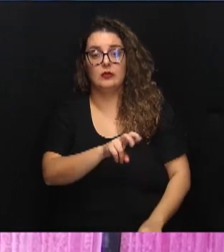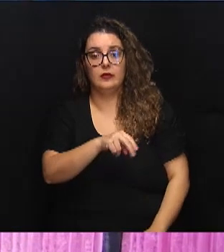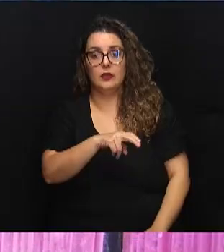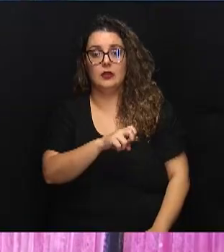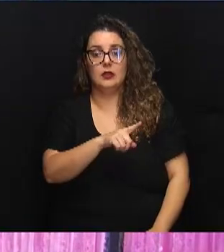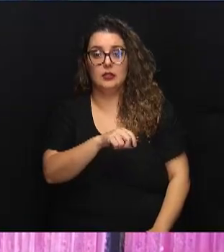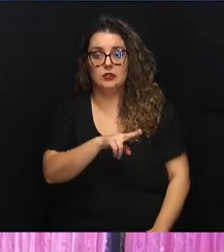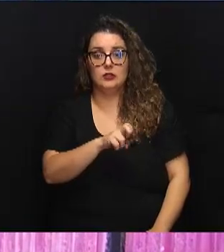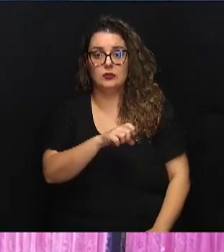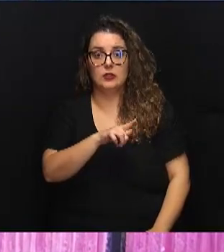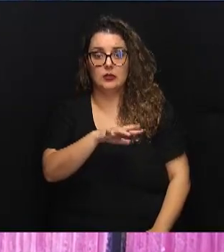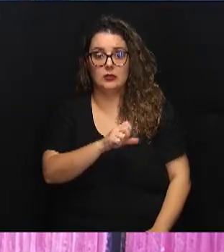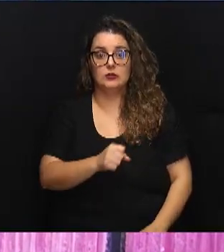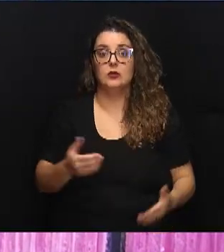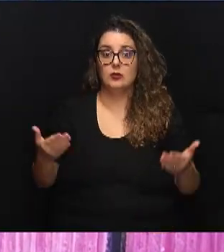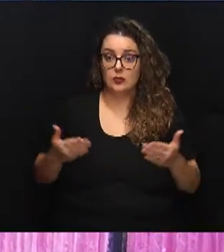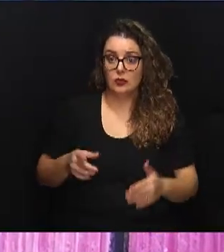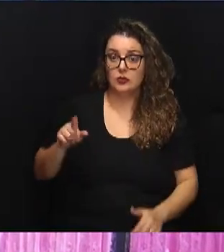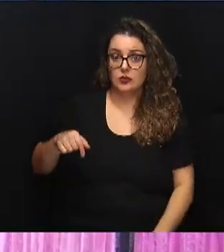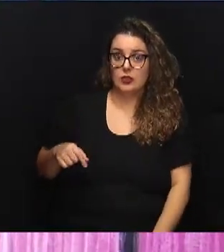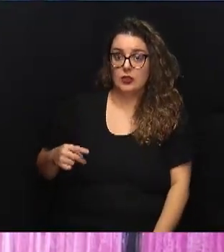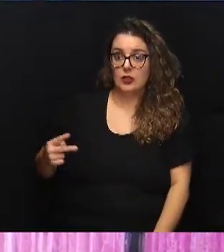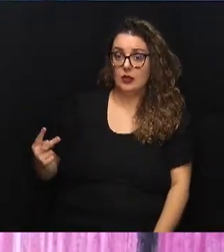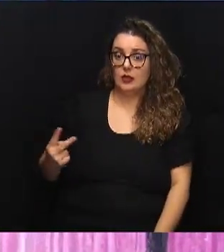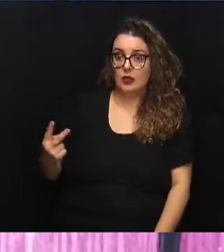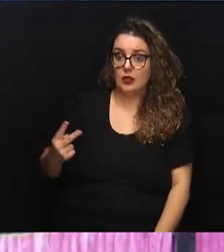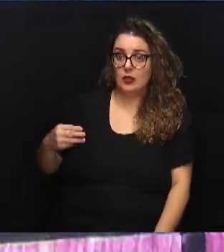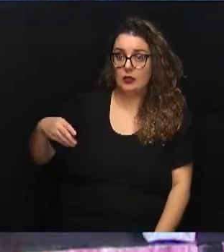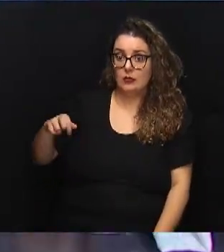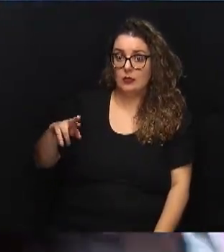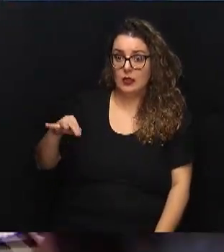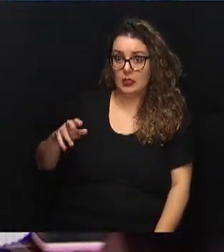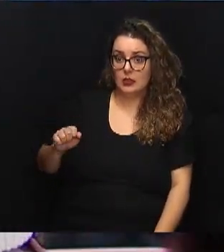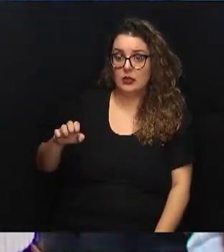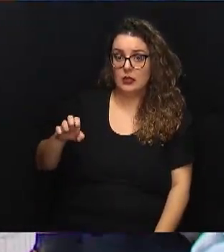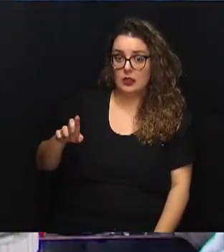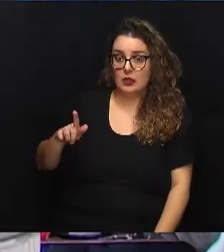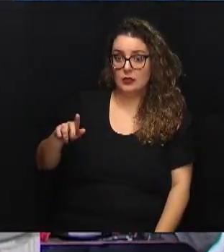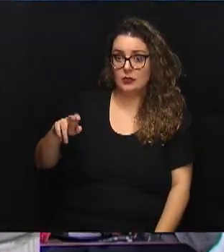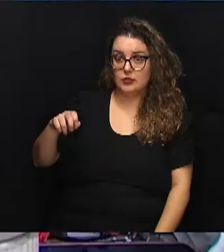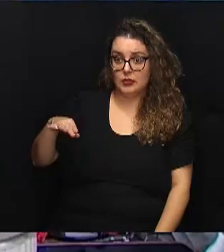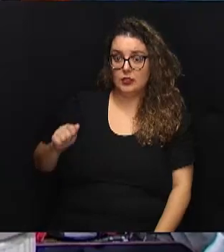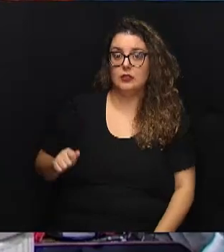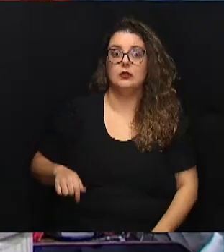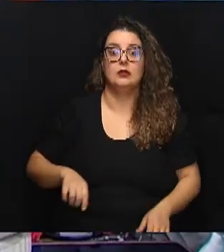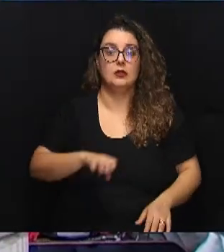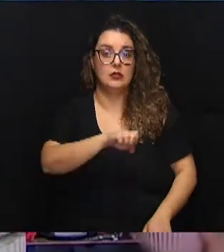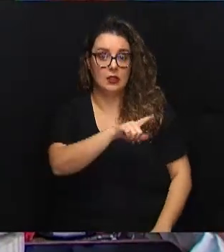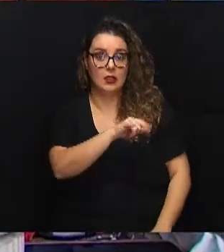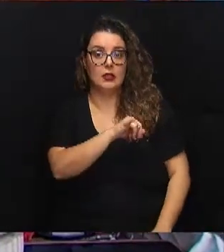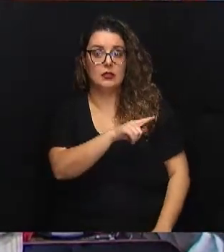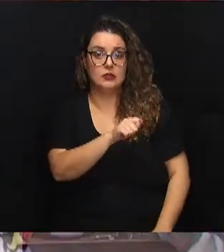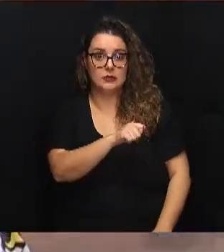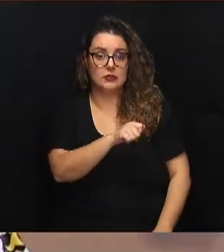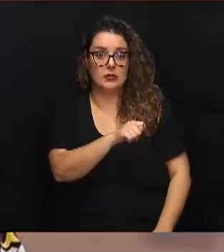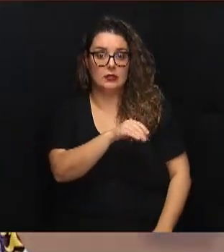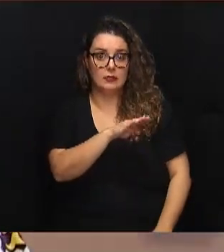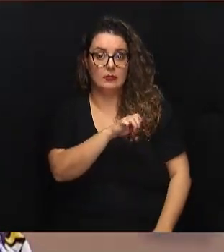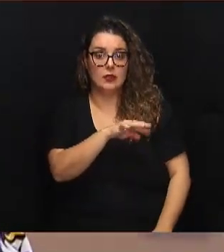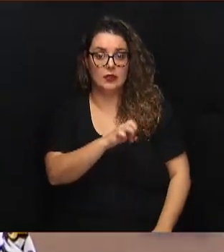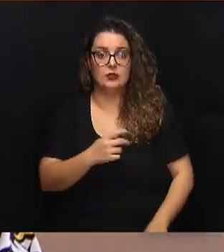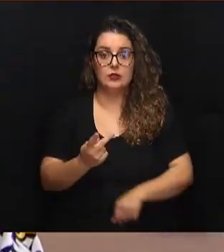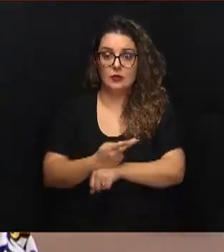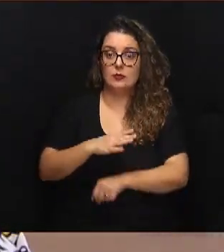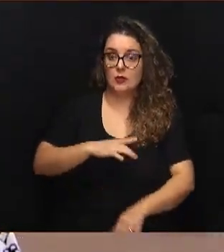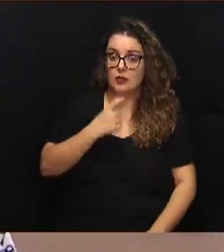venezuelanos. Hoje são as venezuelanas Maria Eugênia e Elizabeth que buscam no município a